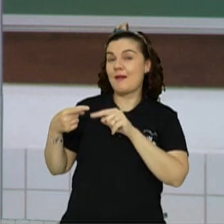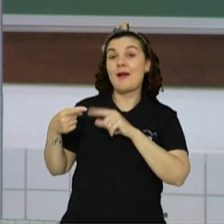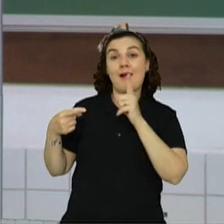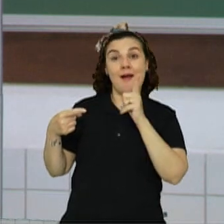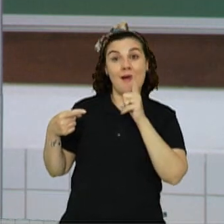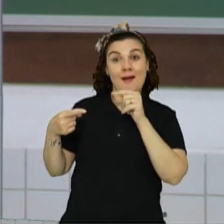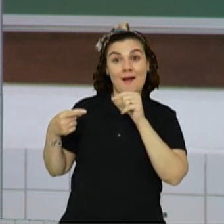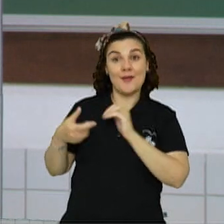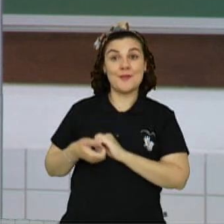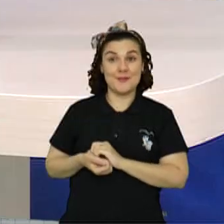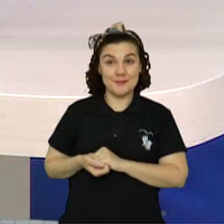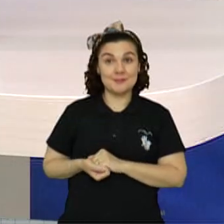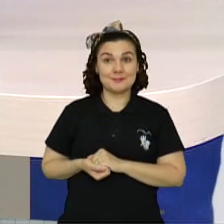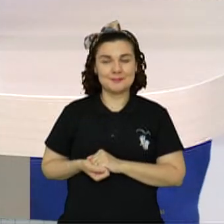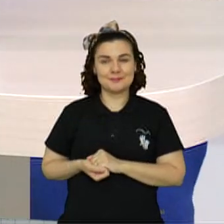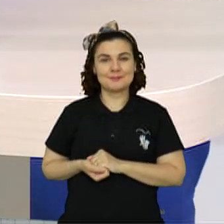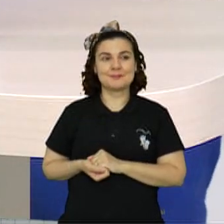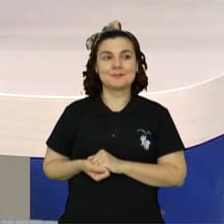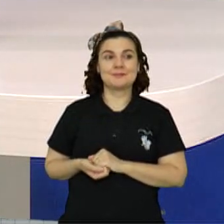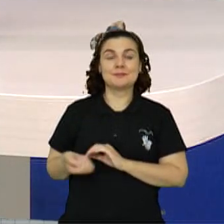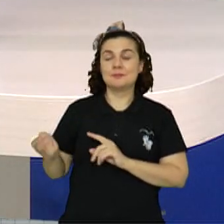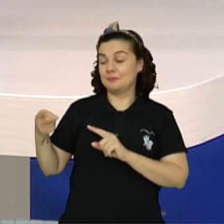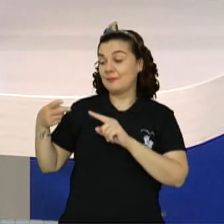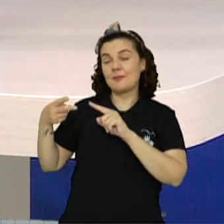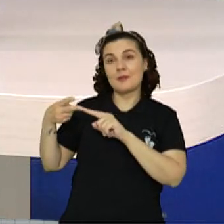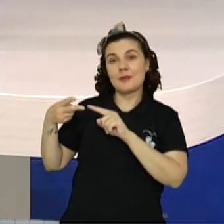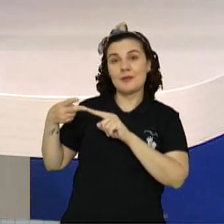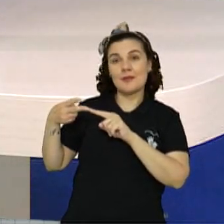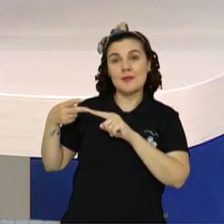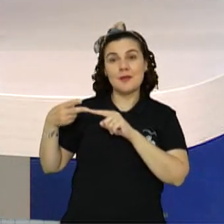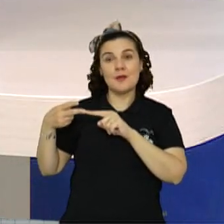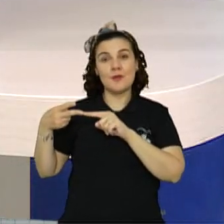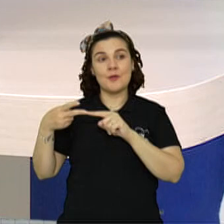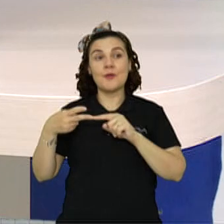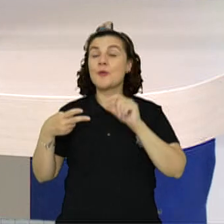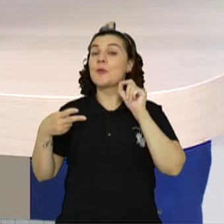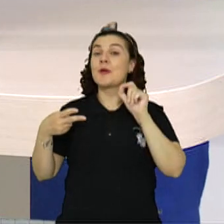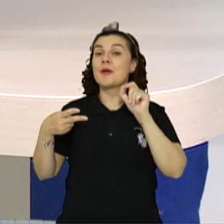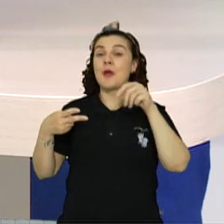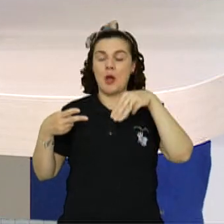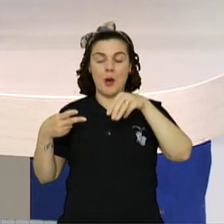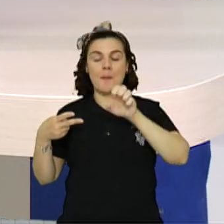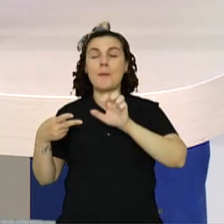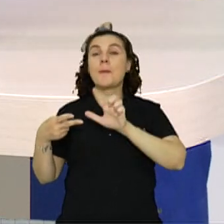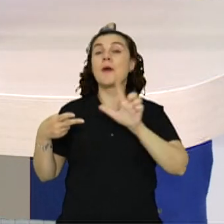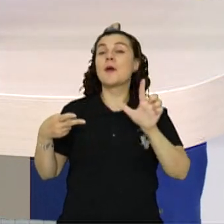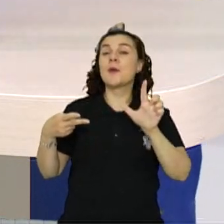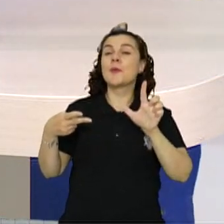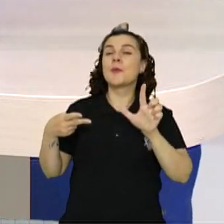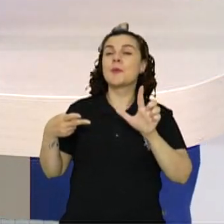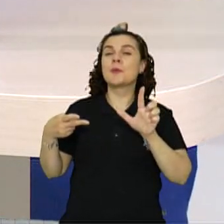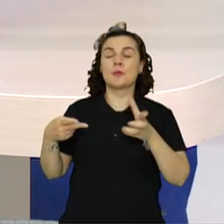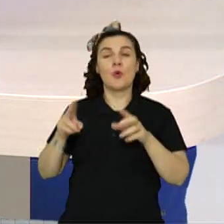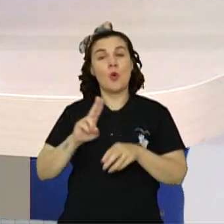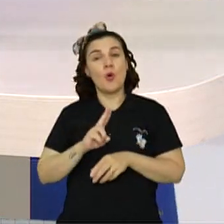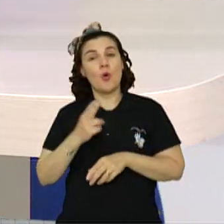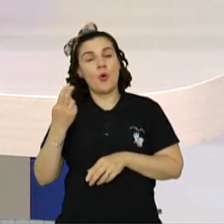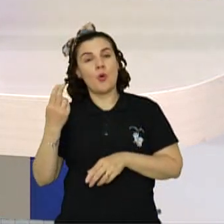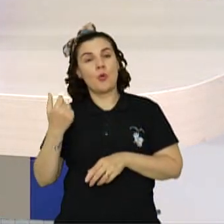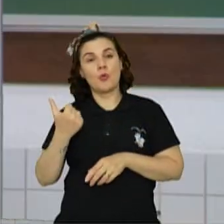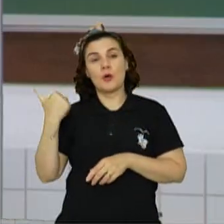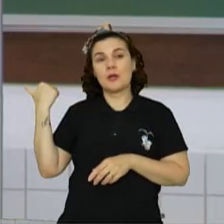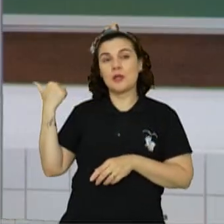pouquinho de água, tá bom? Material número 5, um pouquinho de mel, ou